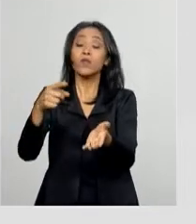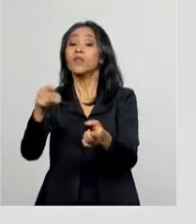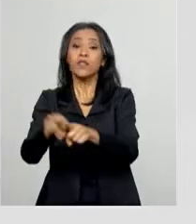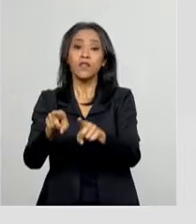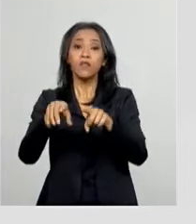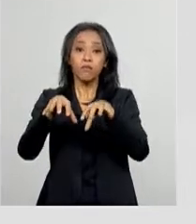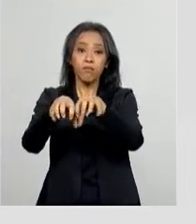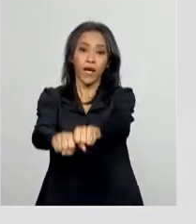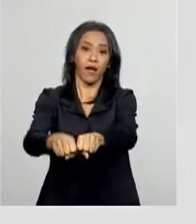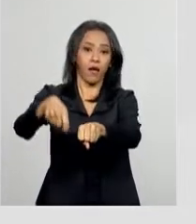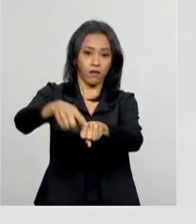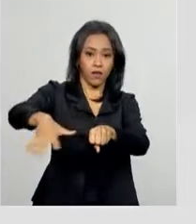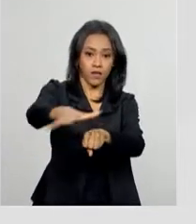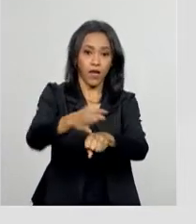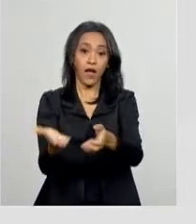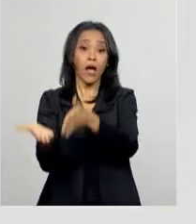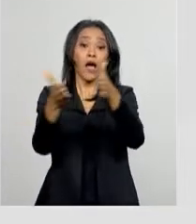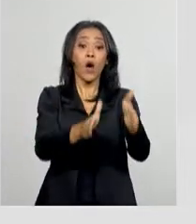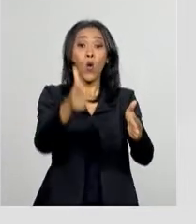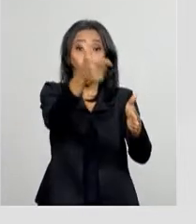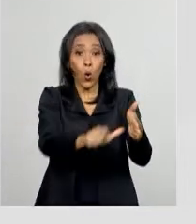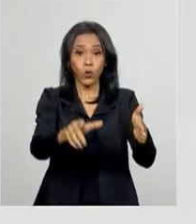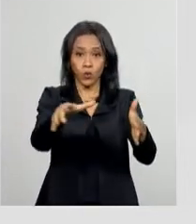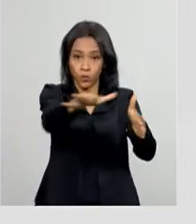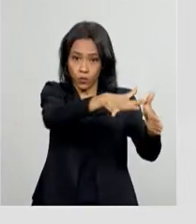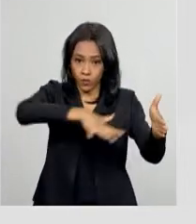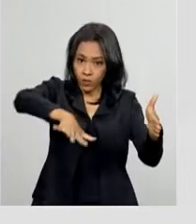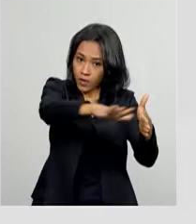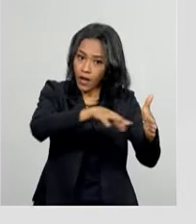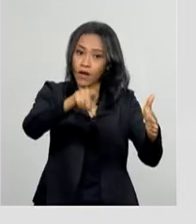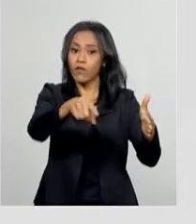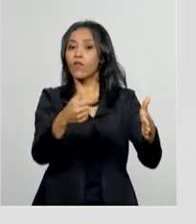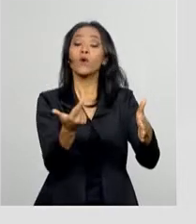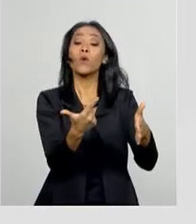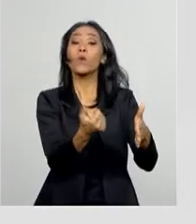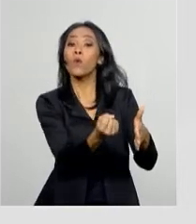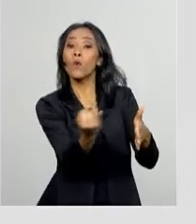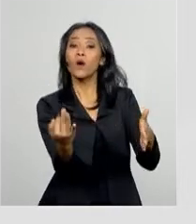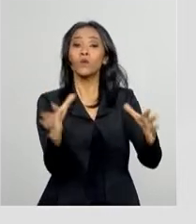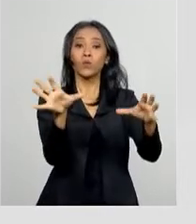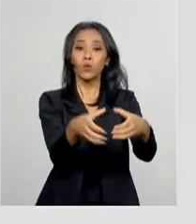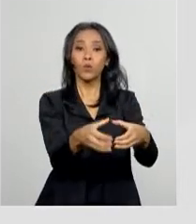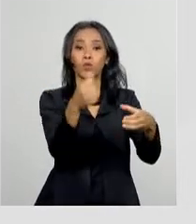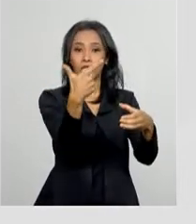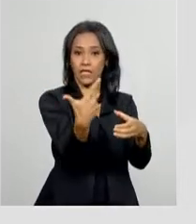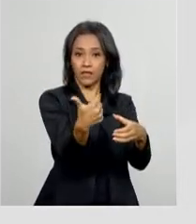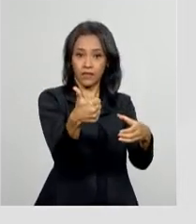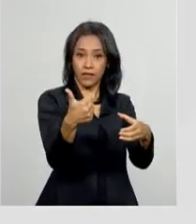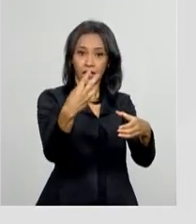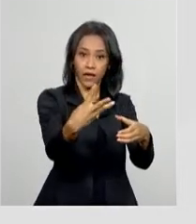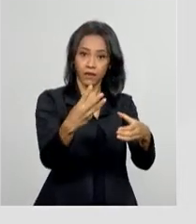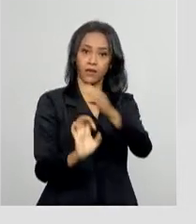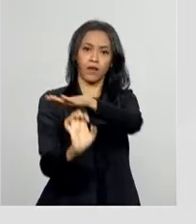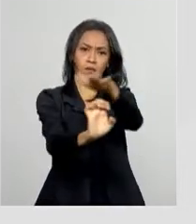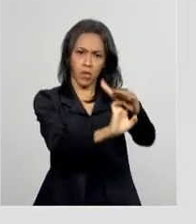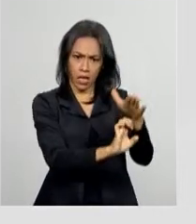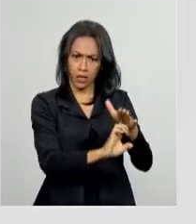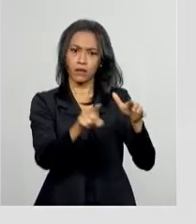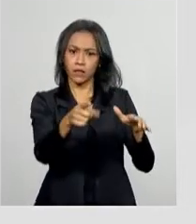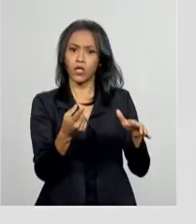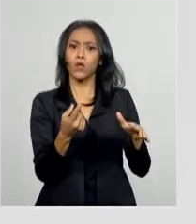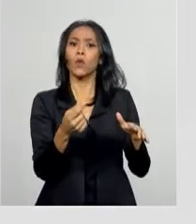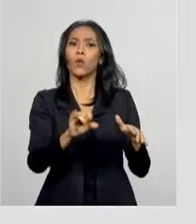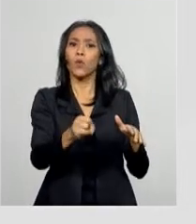titã pau brasil foi adquirido por um consórcio de três empresas que ofertaram 63 por cento do lucro de